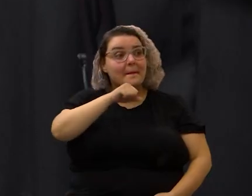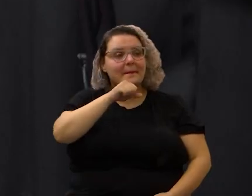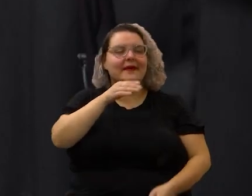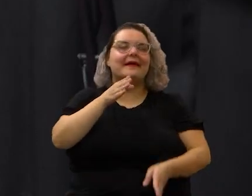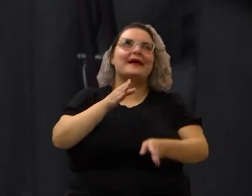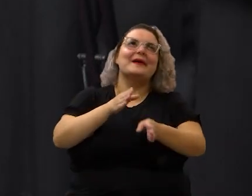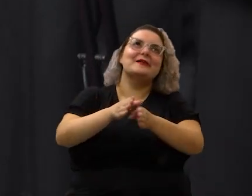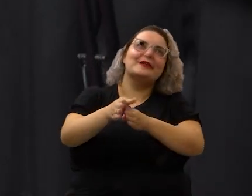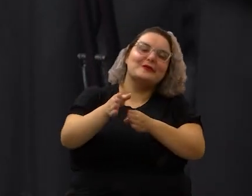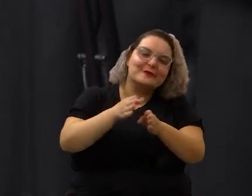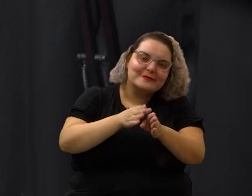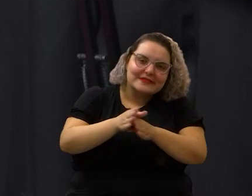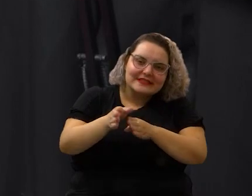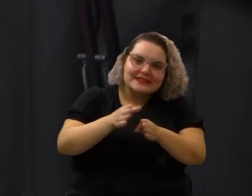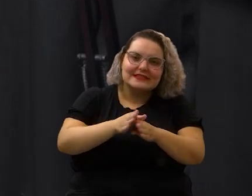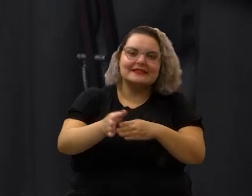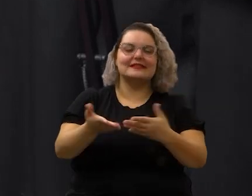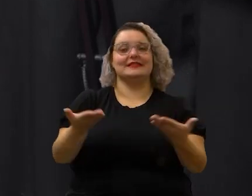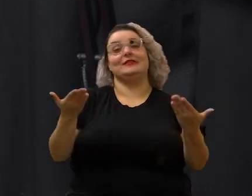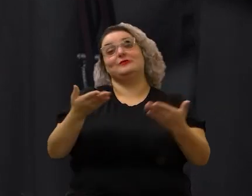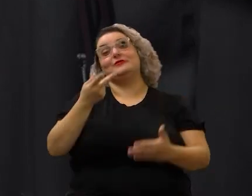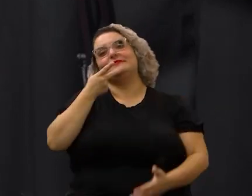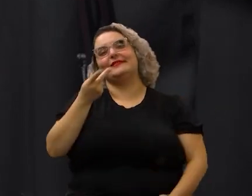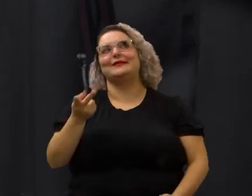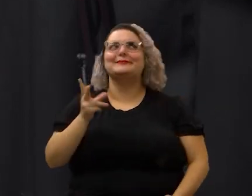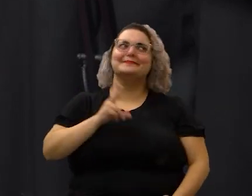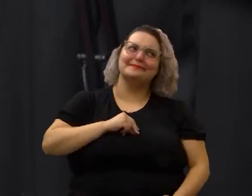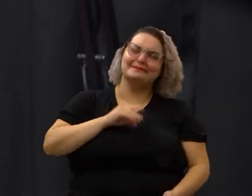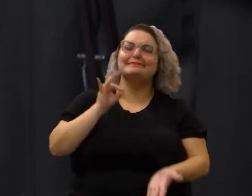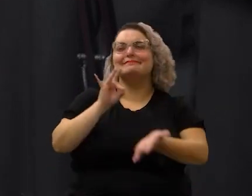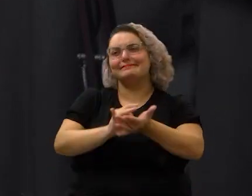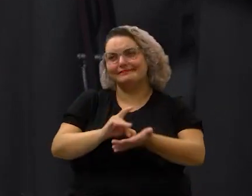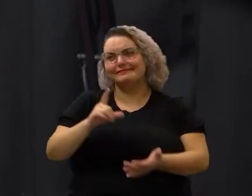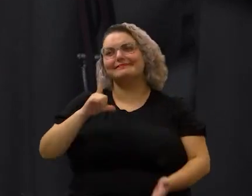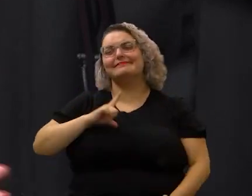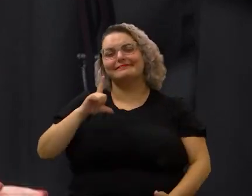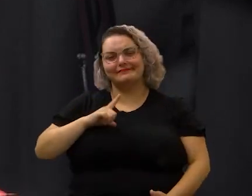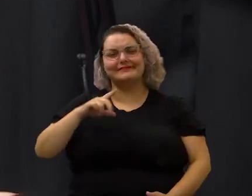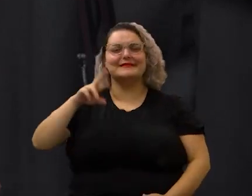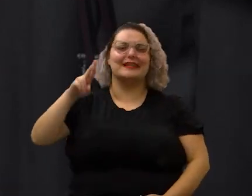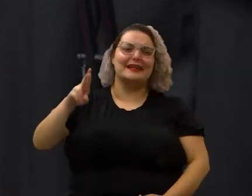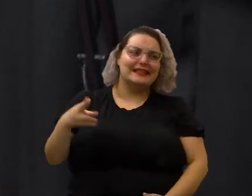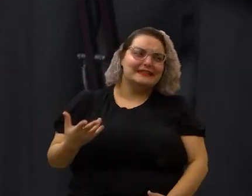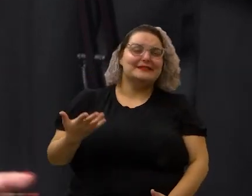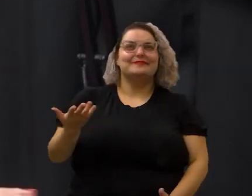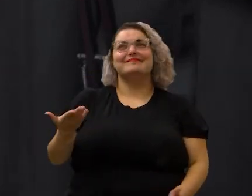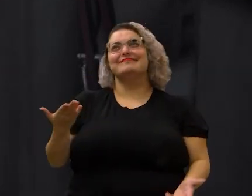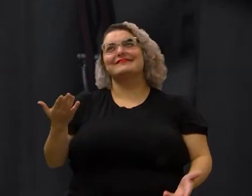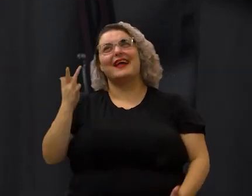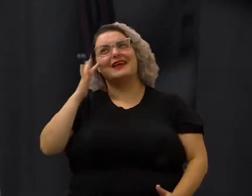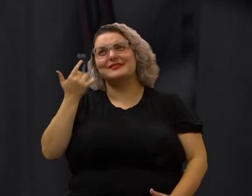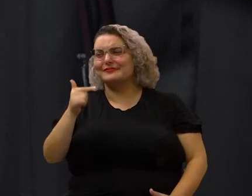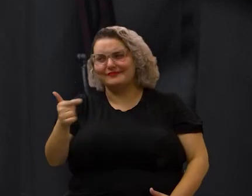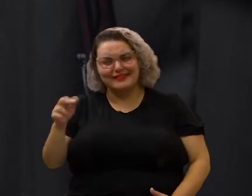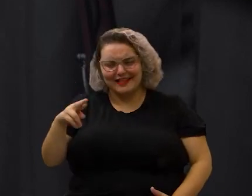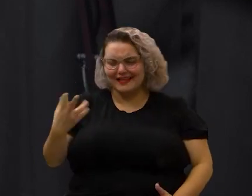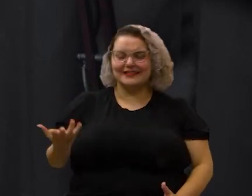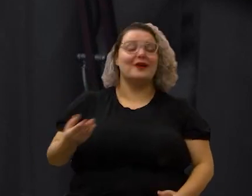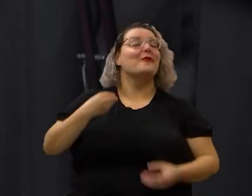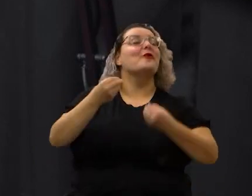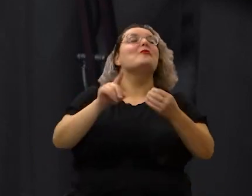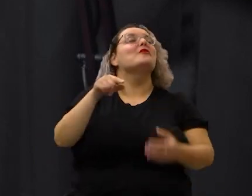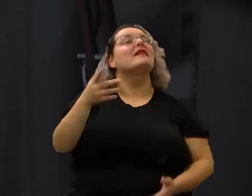mãe dá o conselho, e aí hoje você fala, nossa, é verdade, aquilo ela tinha razão, aquilo ela não tinha. Como que é isso hoje para